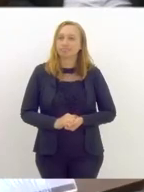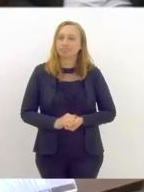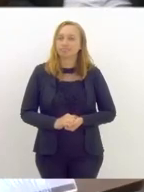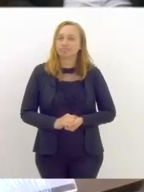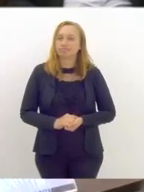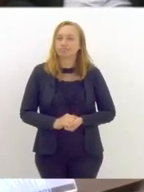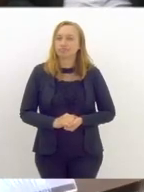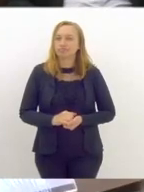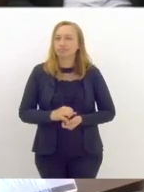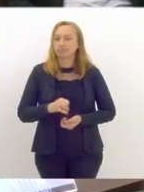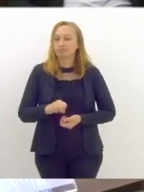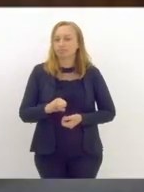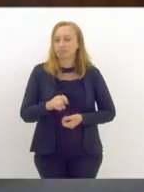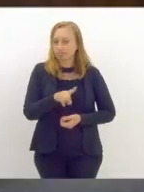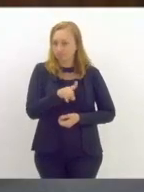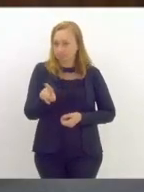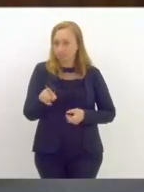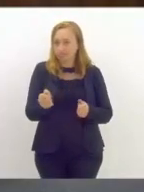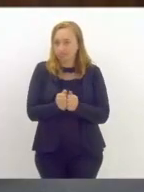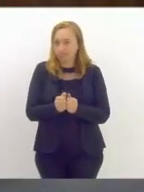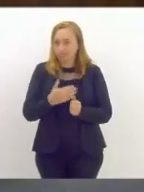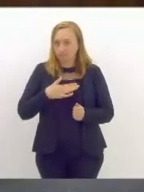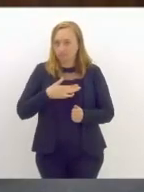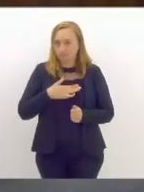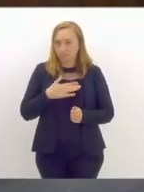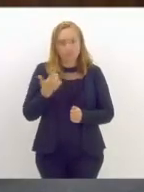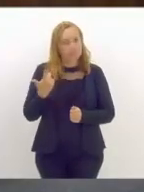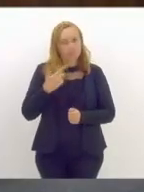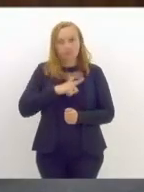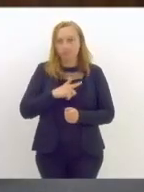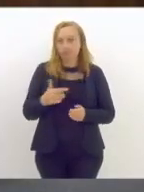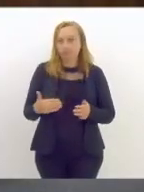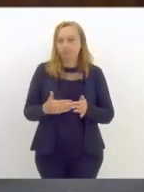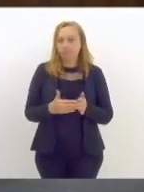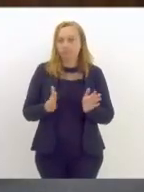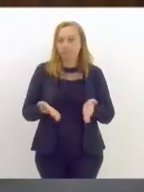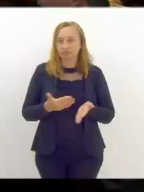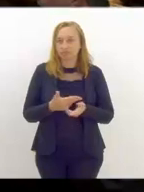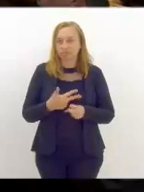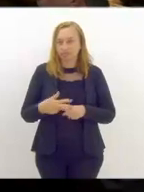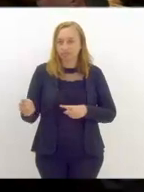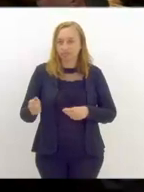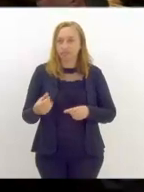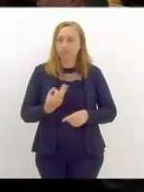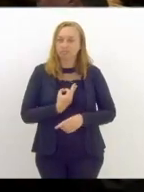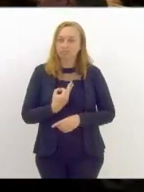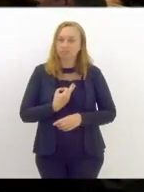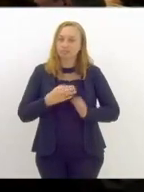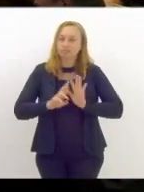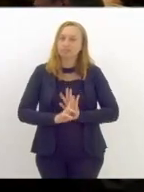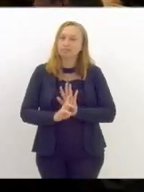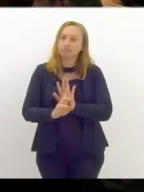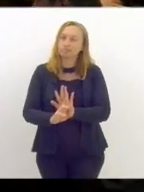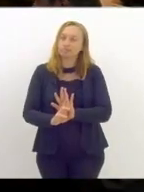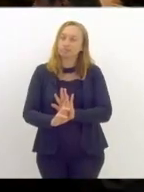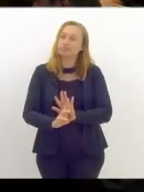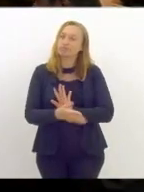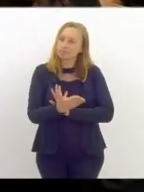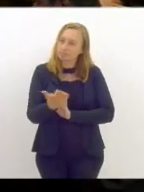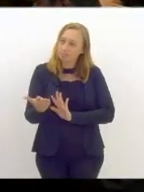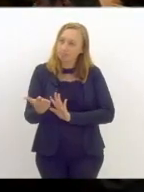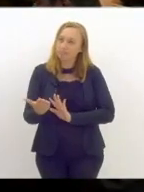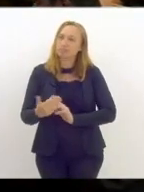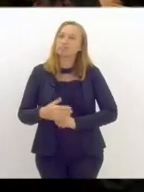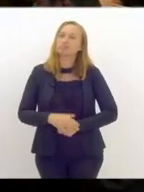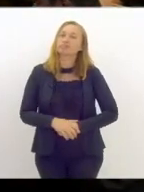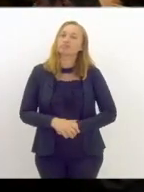não estaria aqui. Vocês fazem parte do meu dia a dia. E essa medalha representa, então, isso. Ela é um pouco de